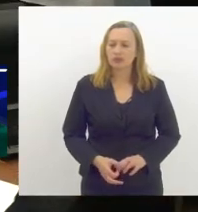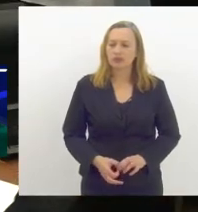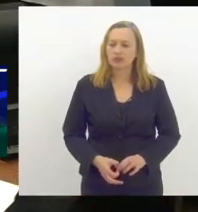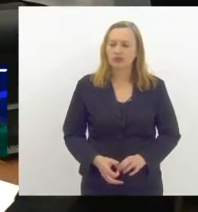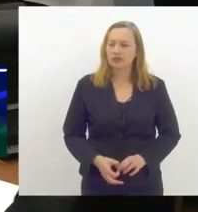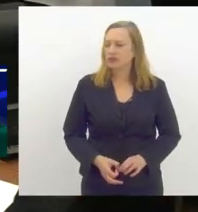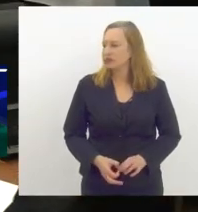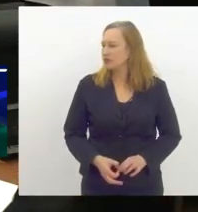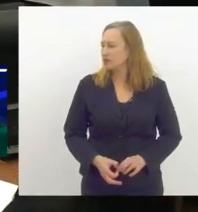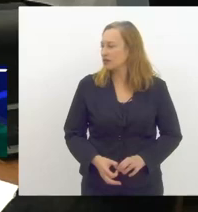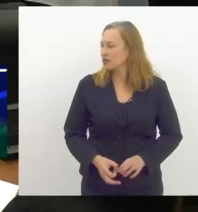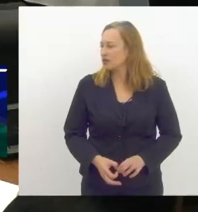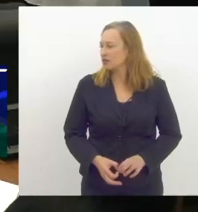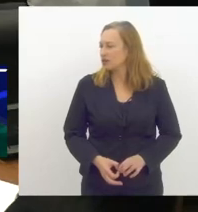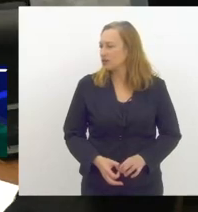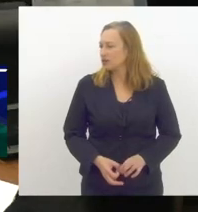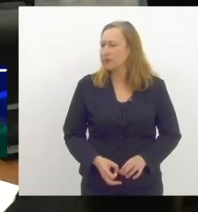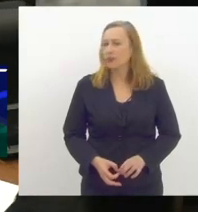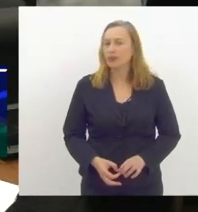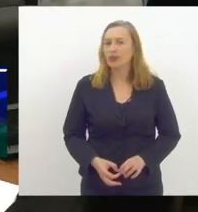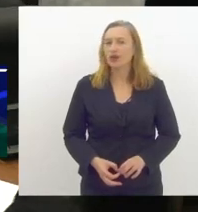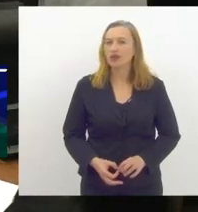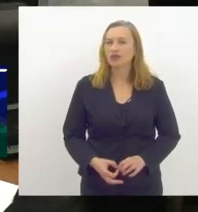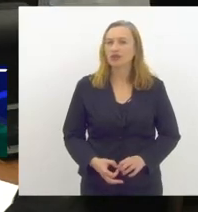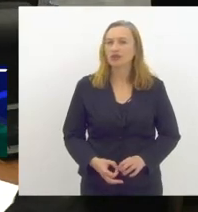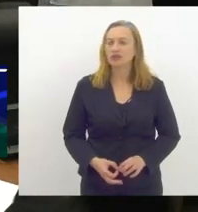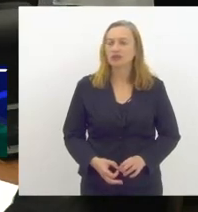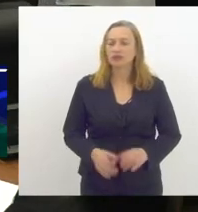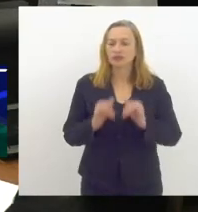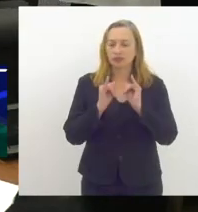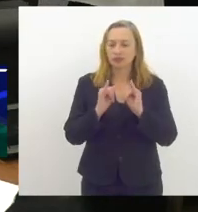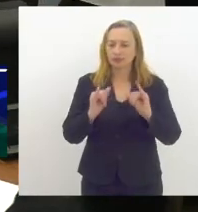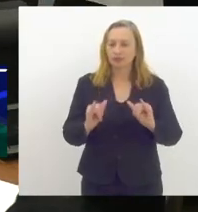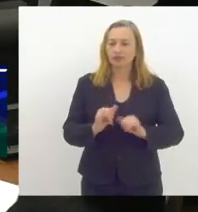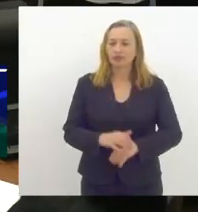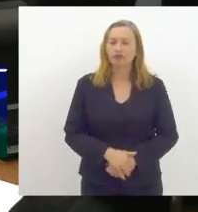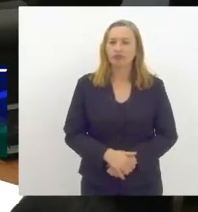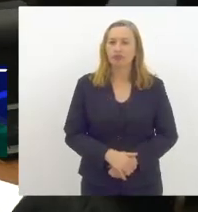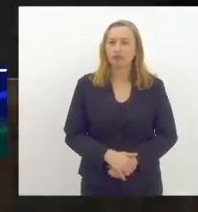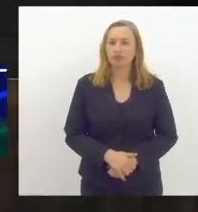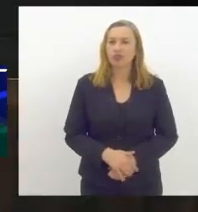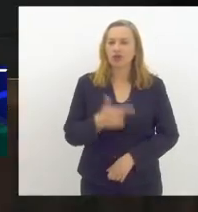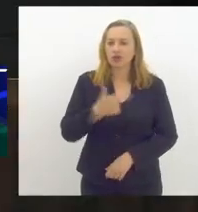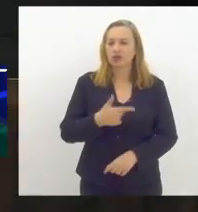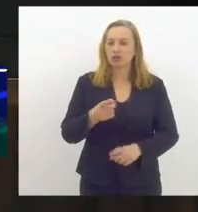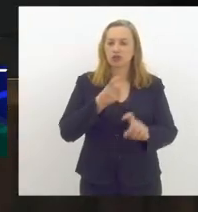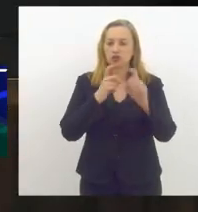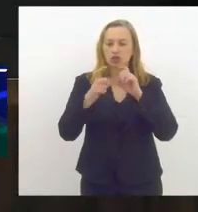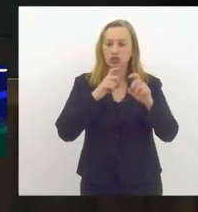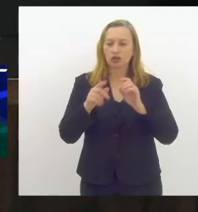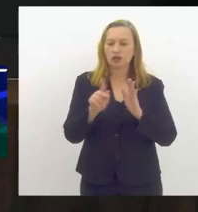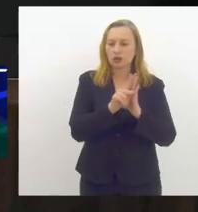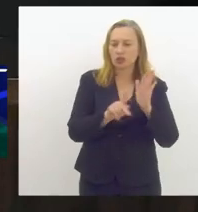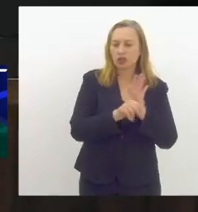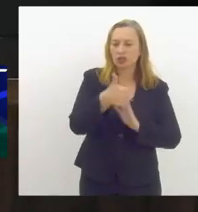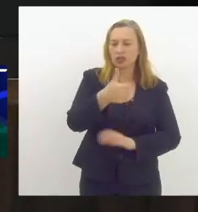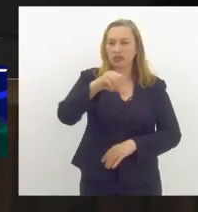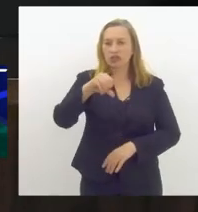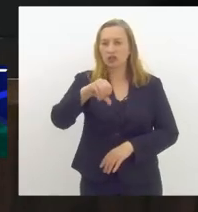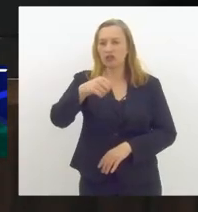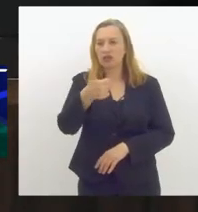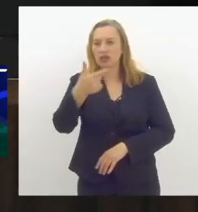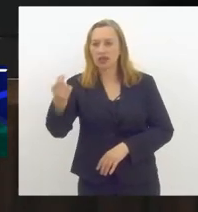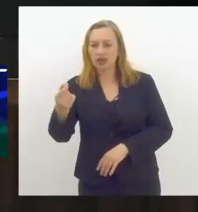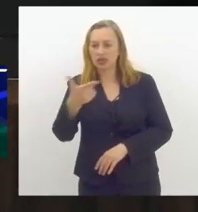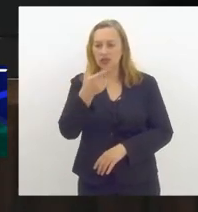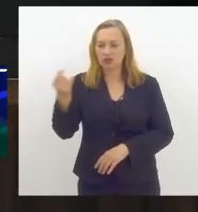E aí o anuncio em segunda discussão projeto de lei 1910 de